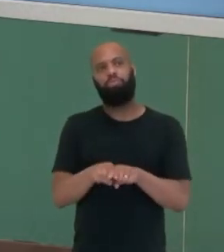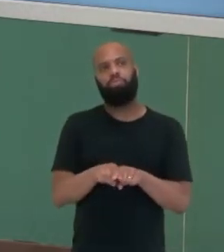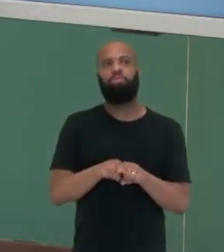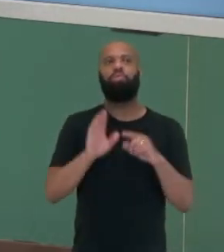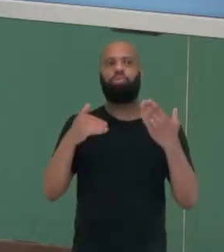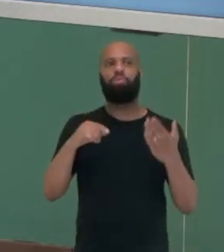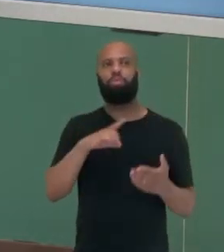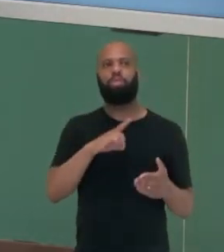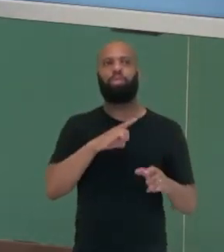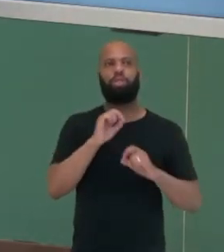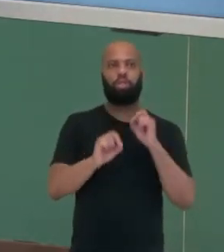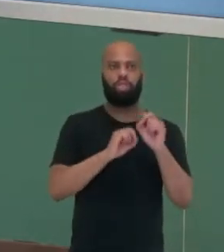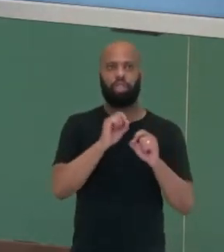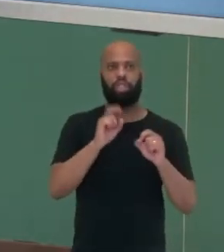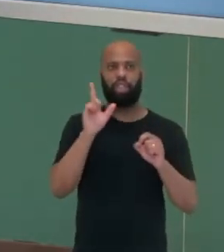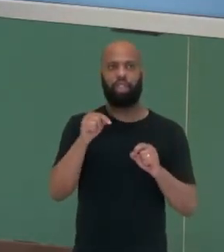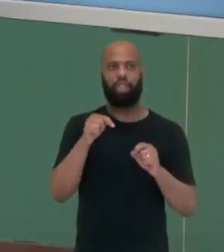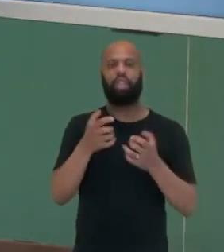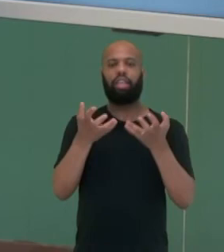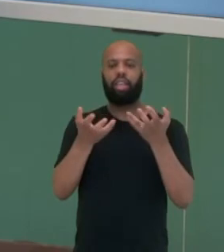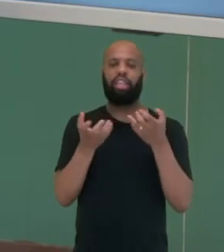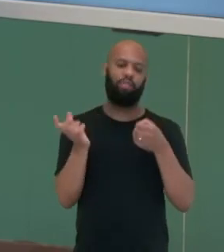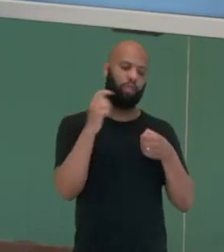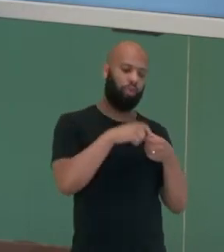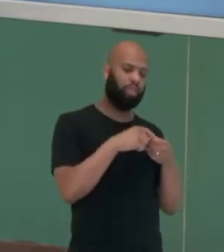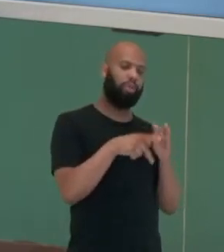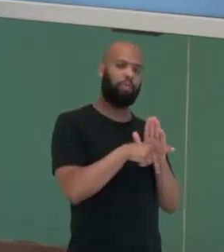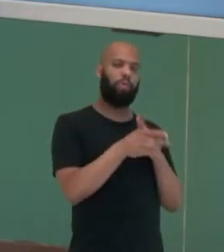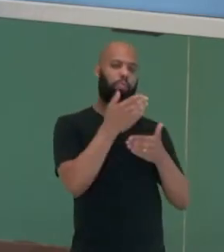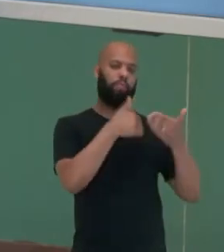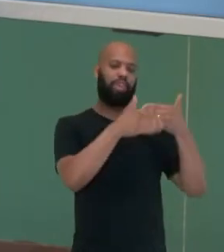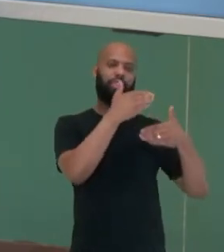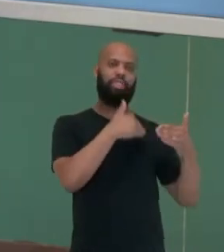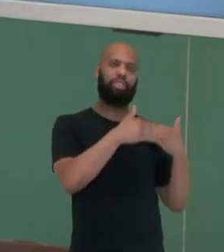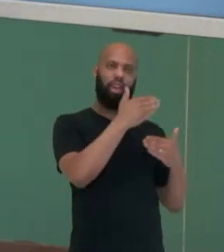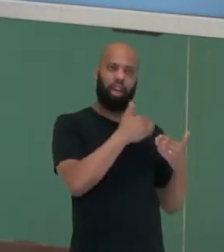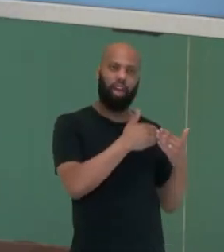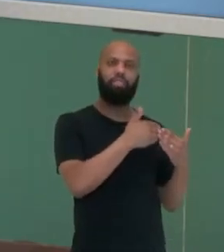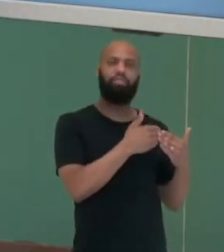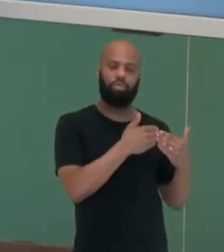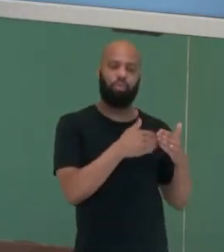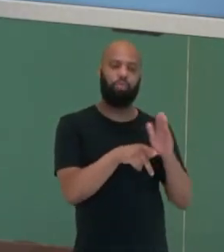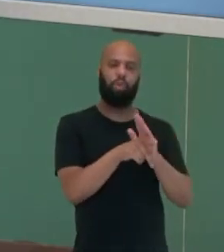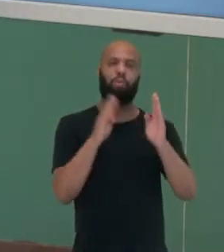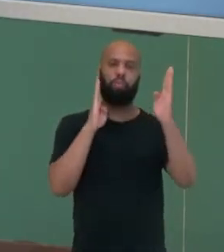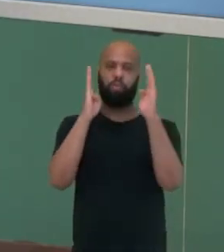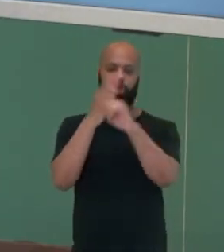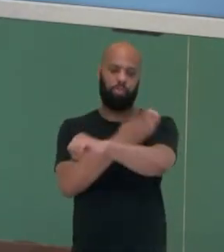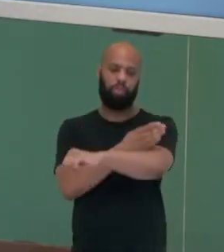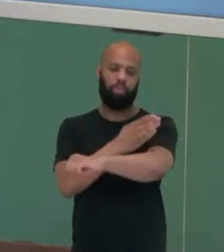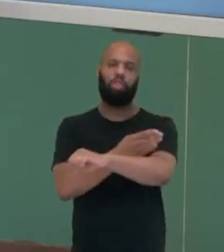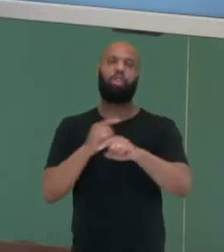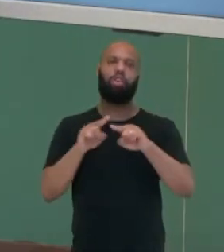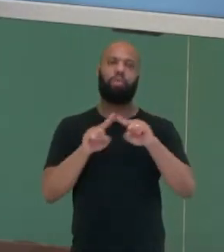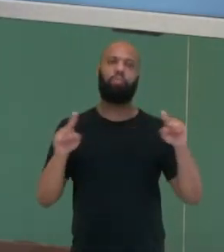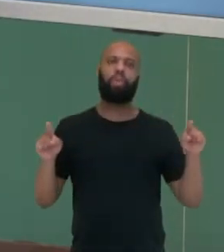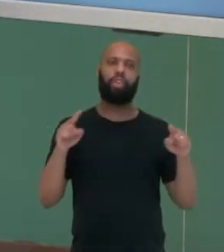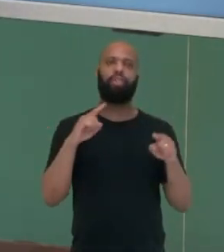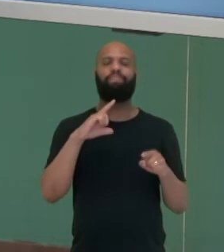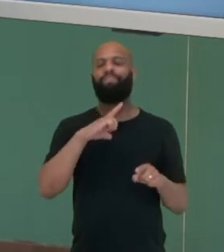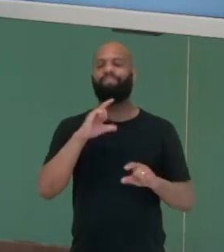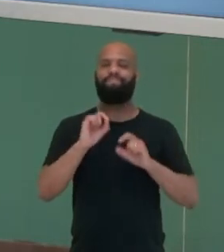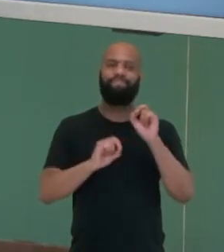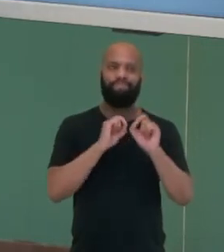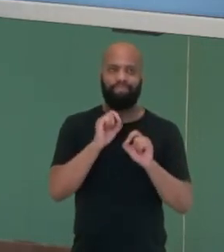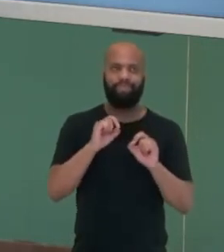Don Quixote ele queria voltar ao passado, as novelas de cavalarias antigamente, medievais, mas sempre no horário, né? Tudo